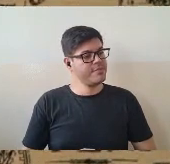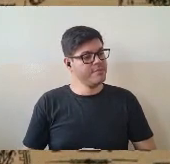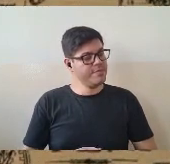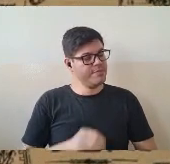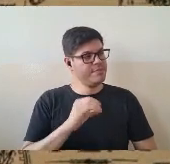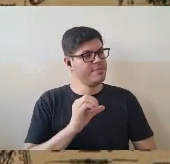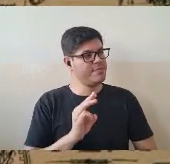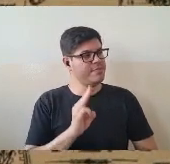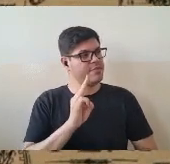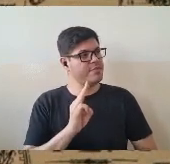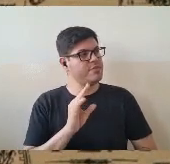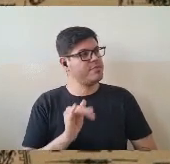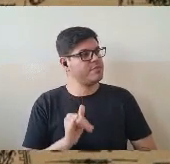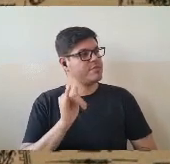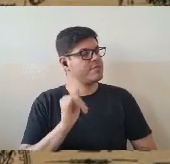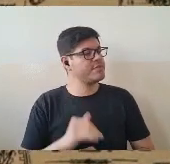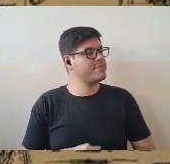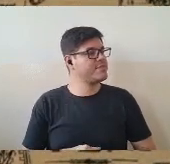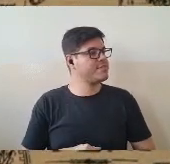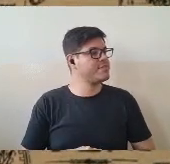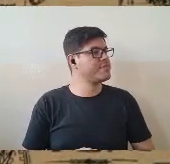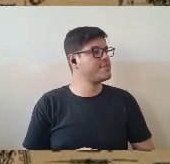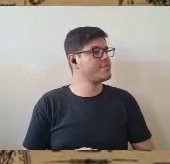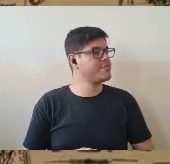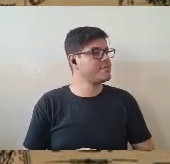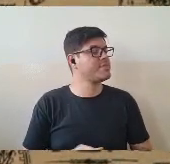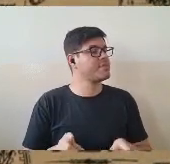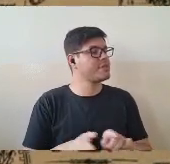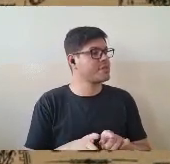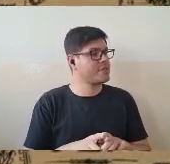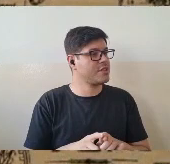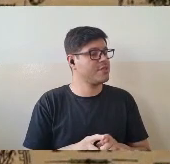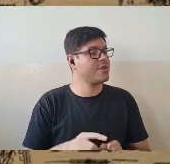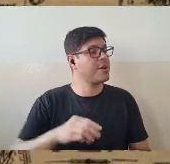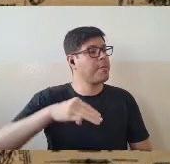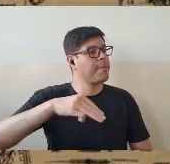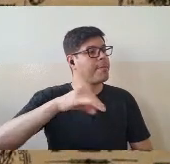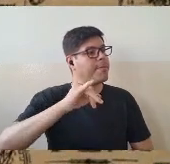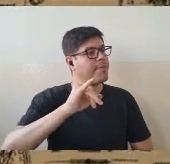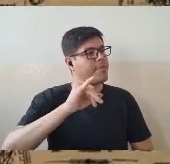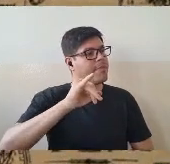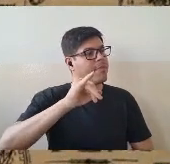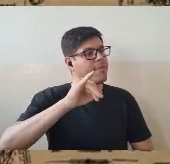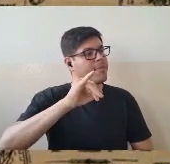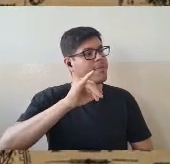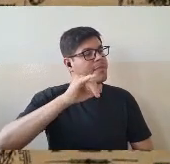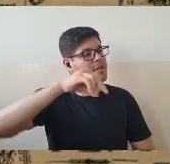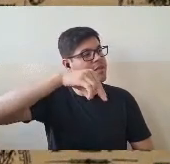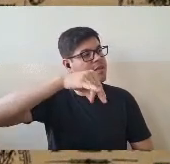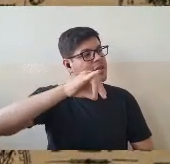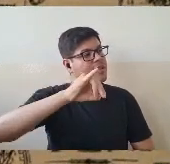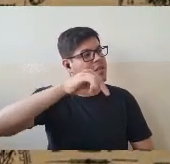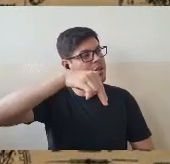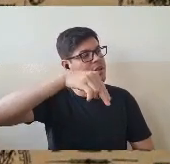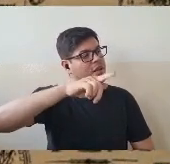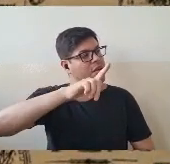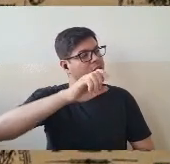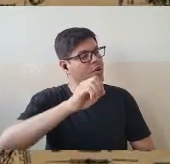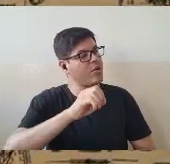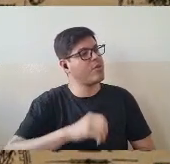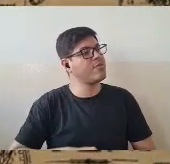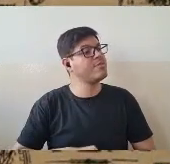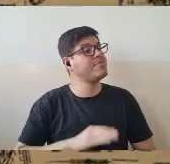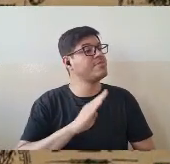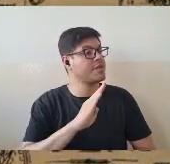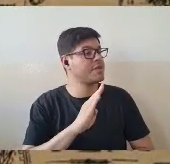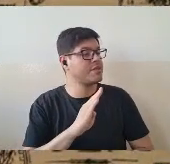que realmente para nós... Funciona. E a pneumocócica também, que previne a meningite pneumocócica. Meningite muito grave,